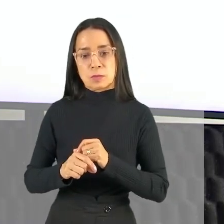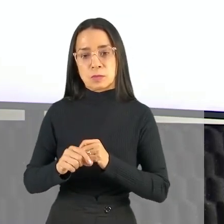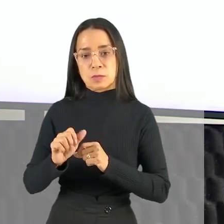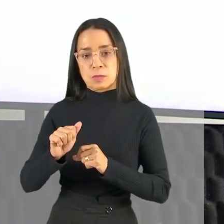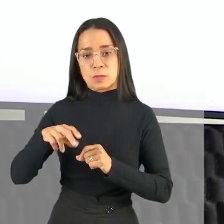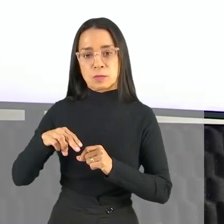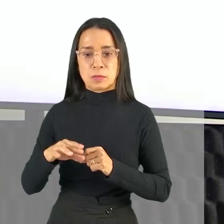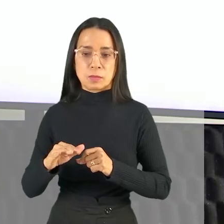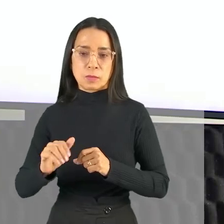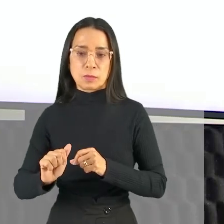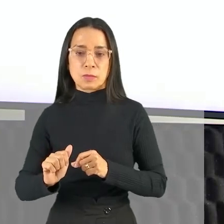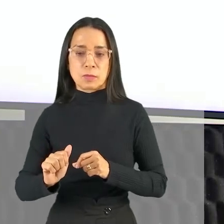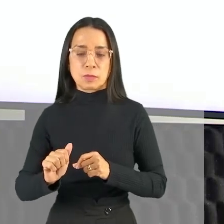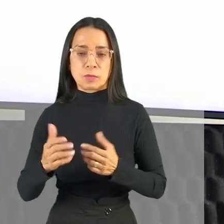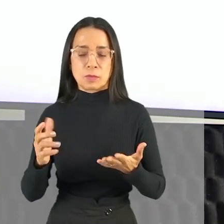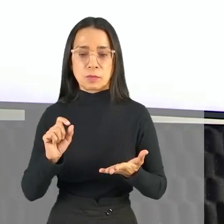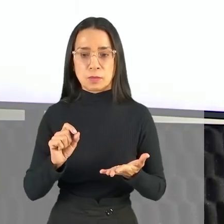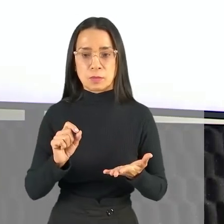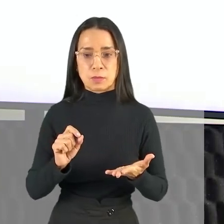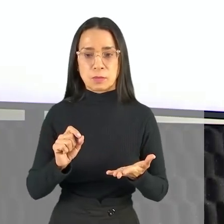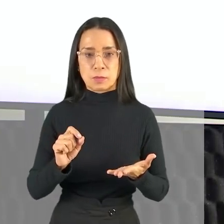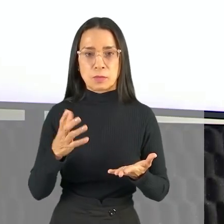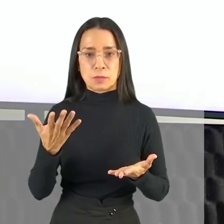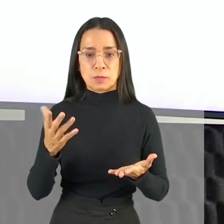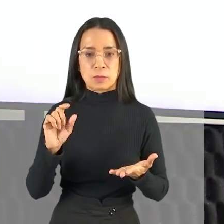anemia falciforme. Então,